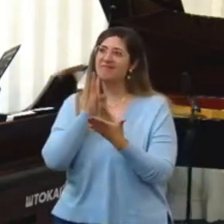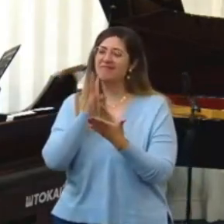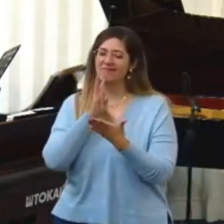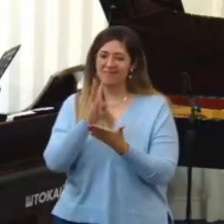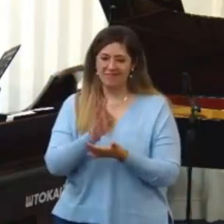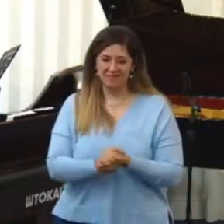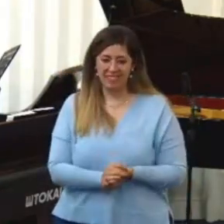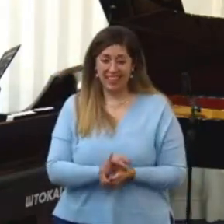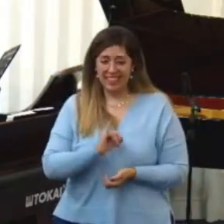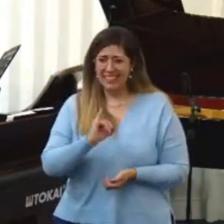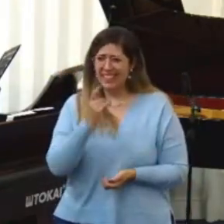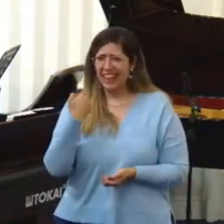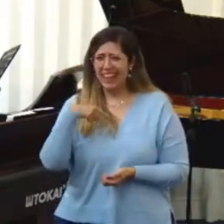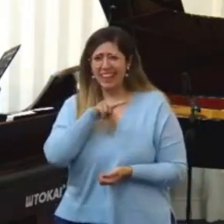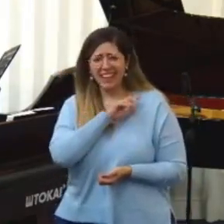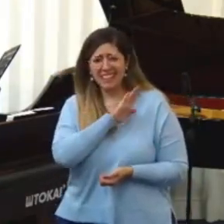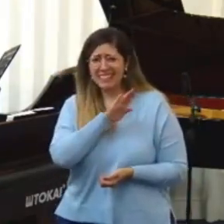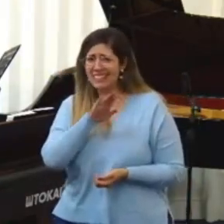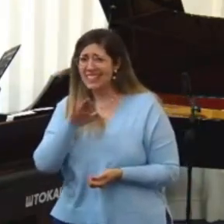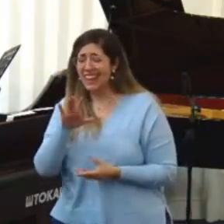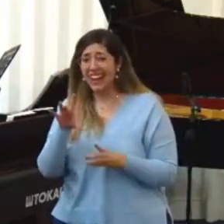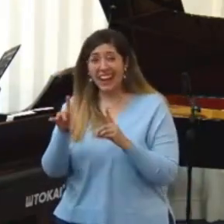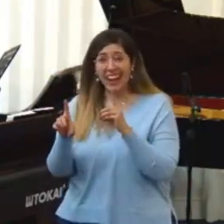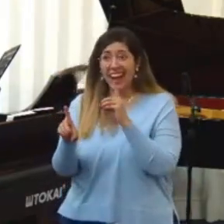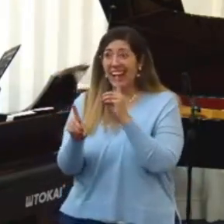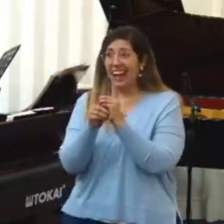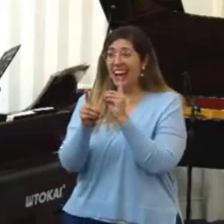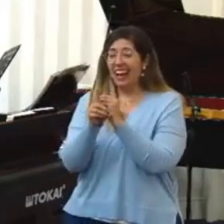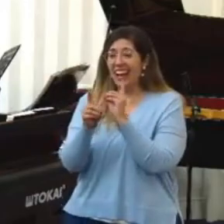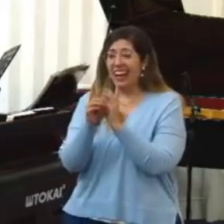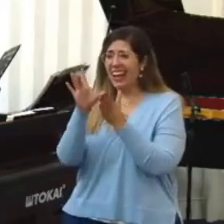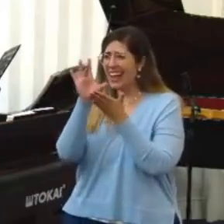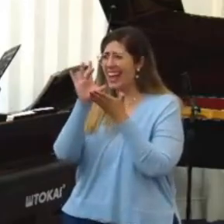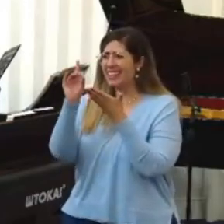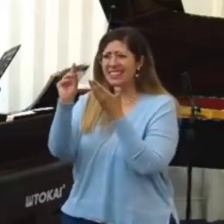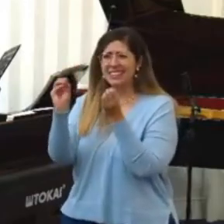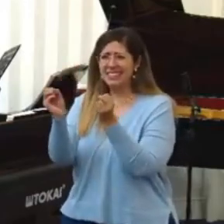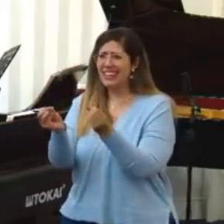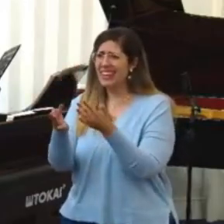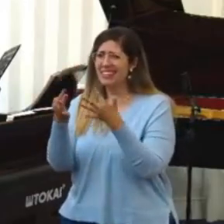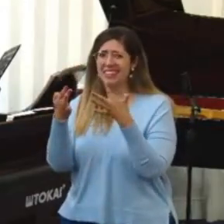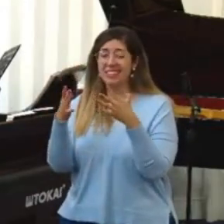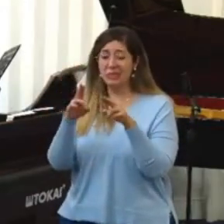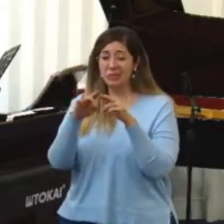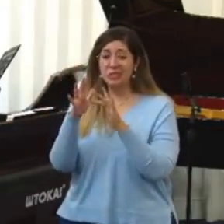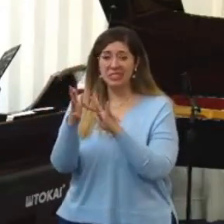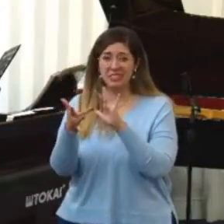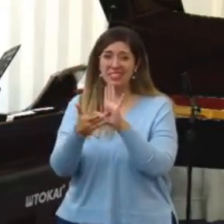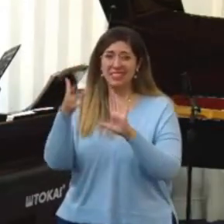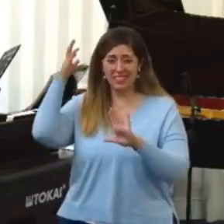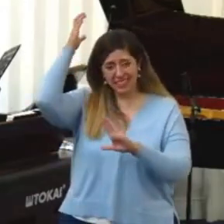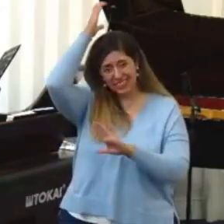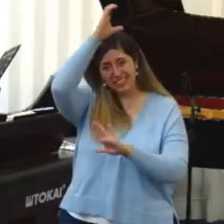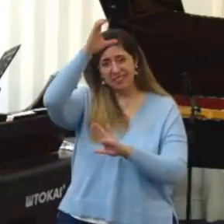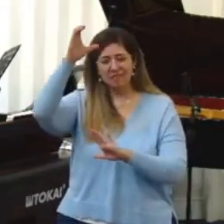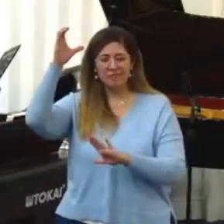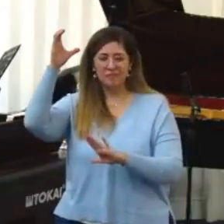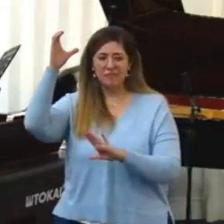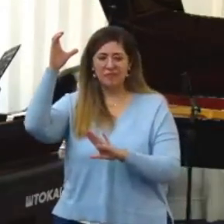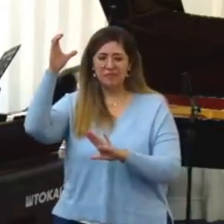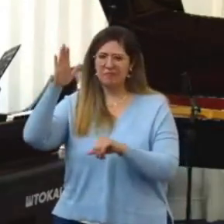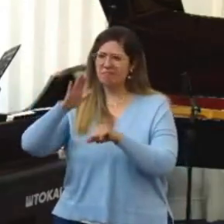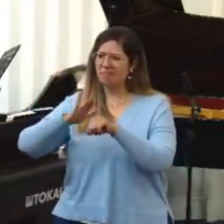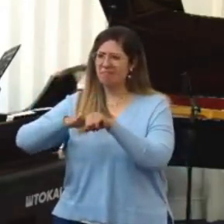Se nossas crianças descobrirem quem é este Deus através de Jesus Cristo,